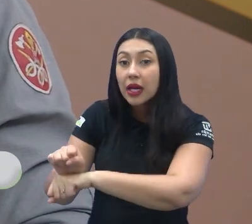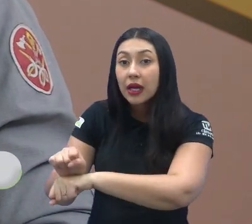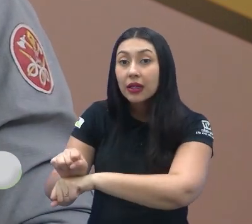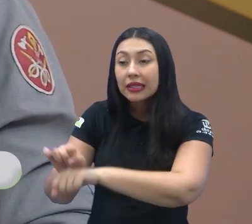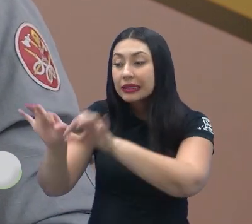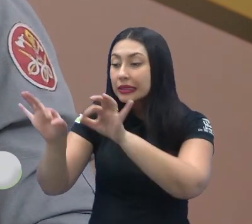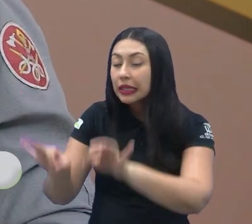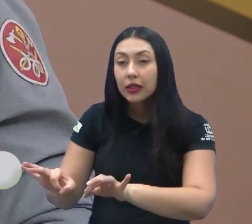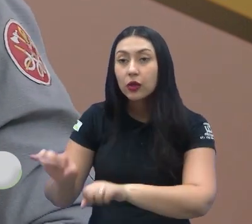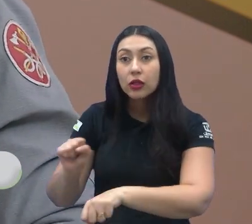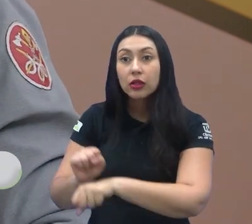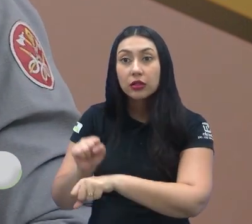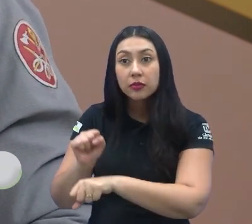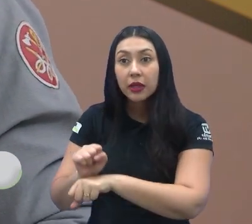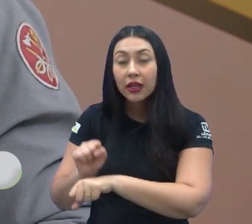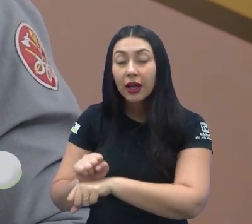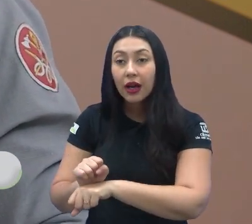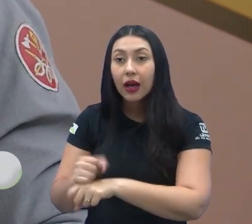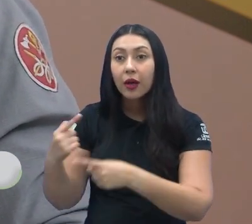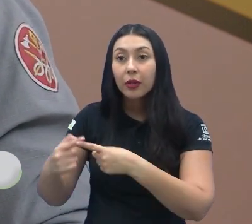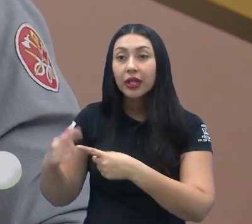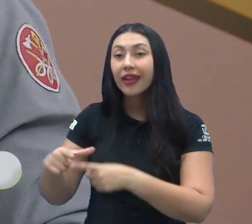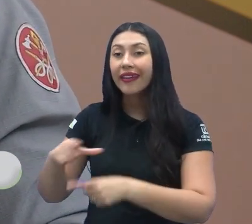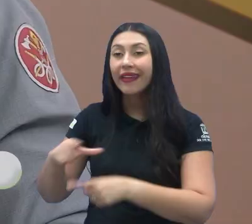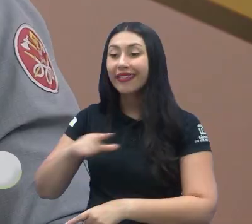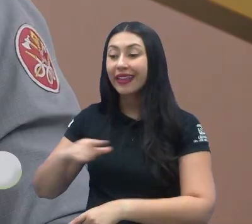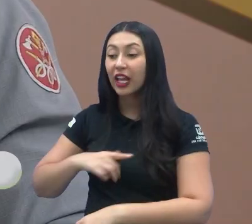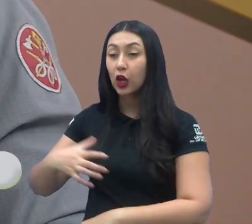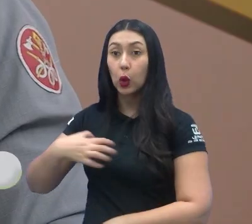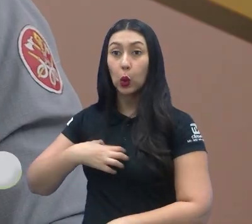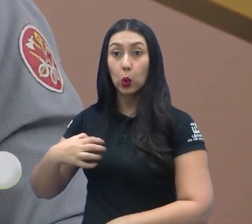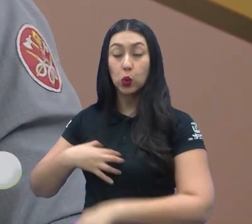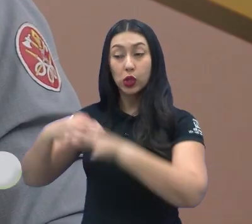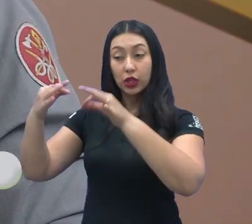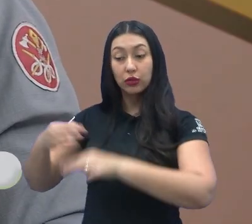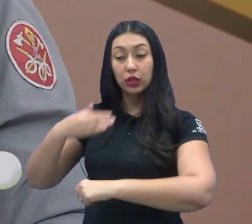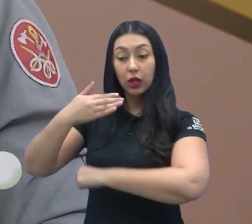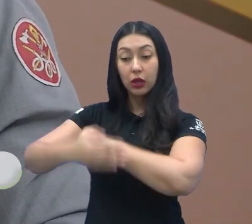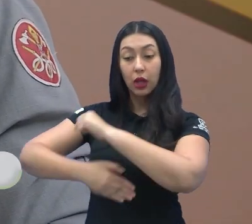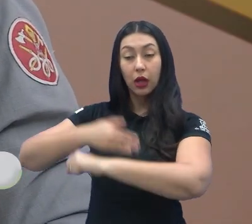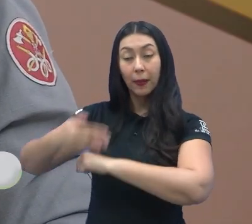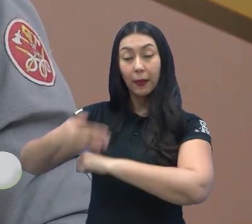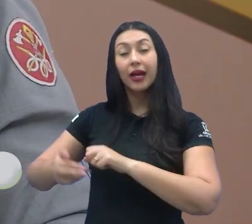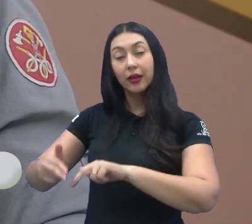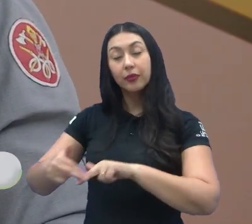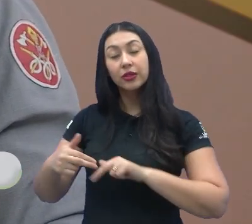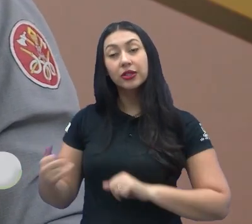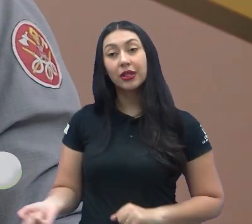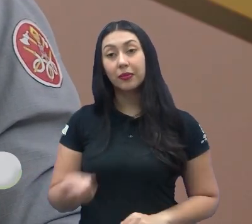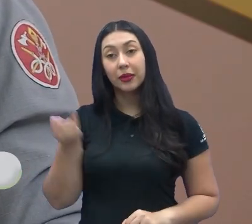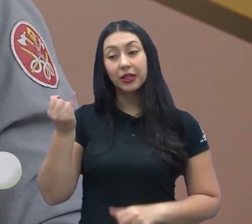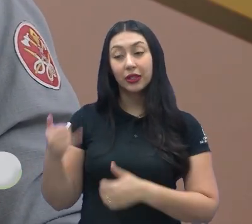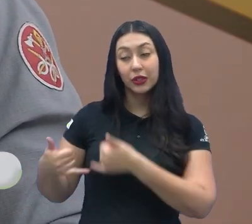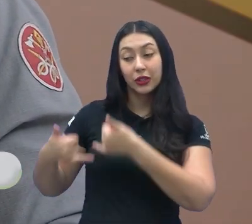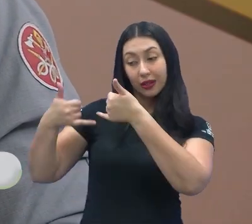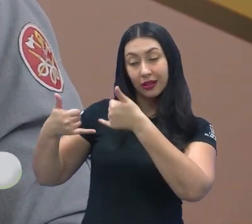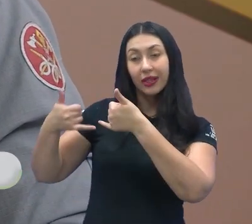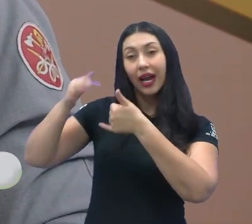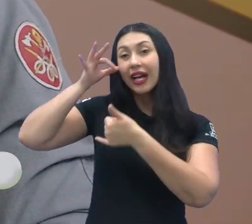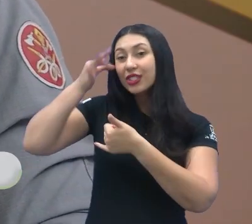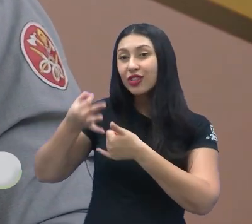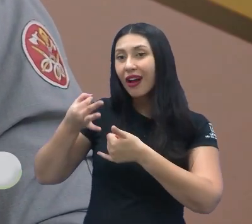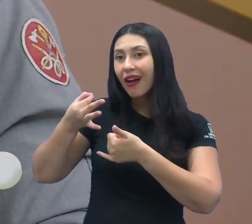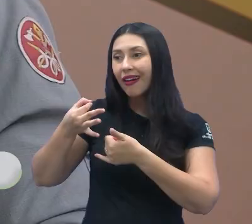o ideal, e não só levar. Então, por isso que é importante passar toda a situação através do telefone 93 e não tomar uma atitude